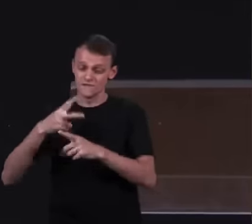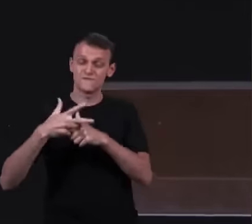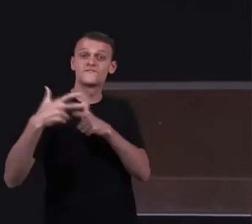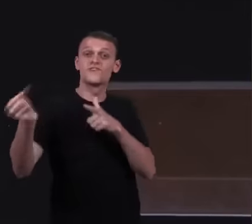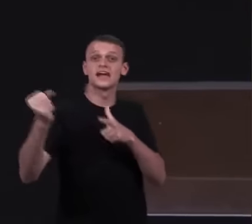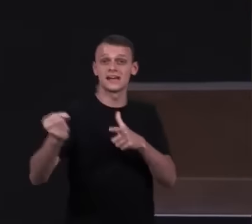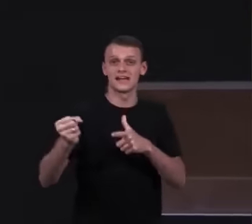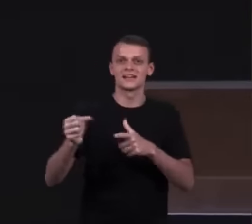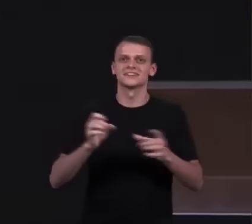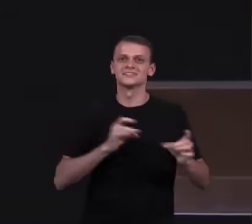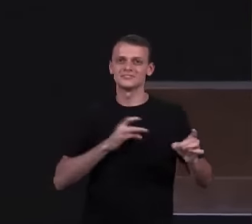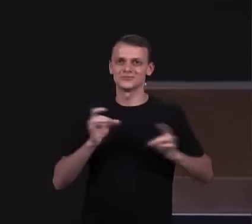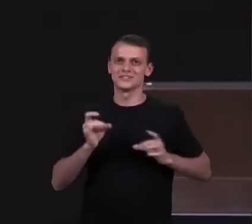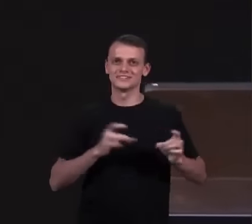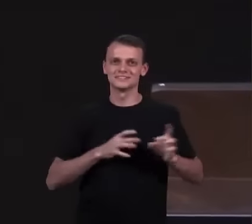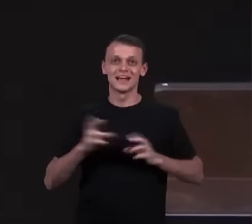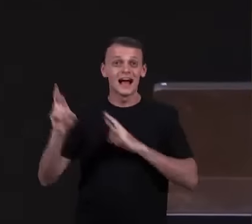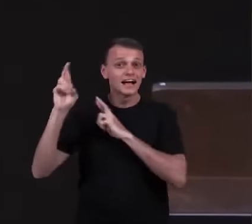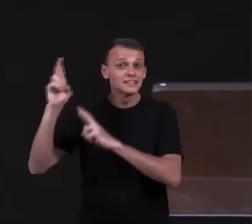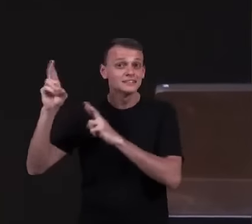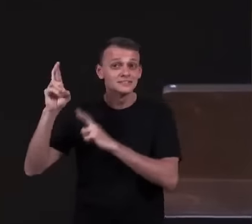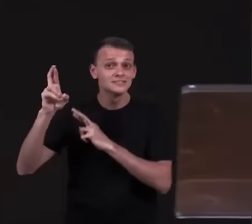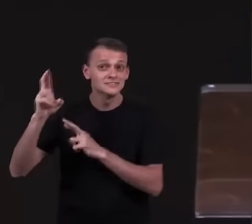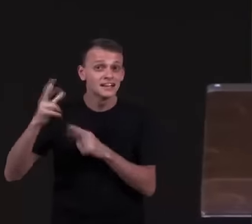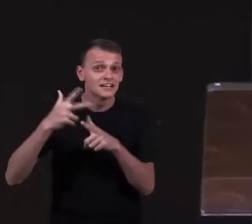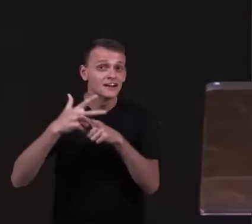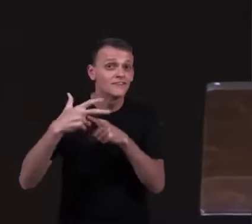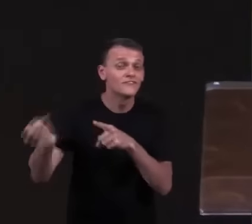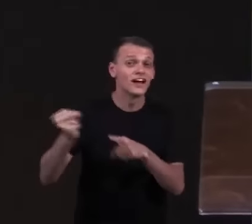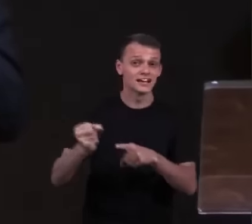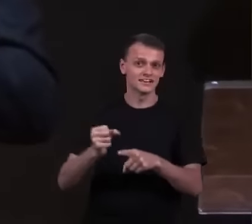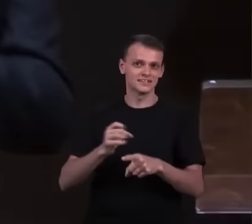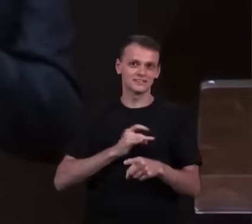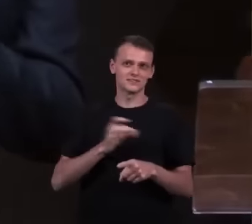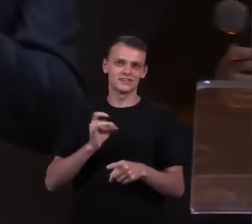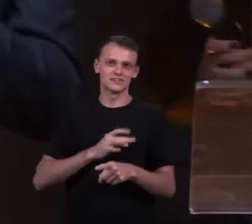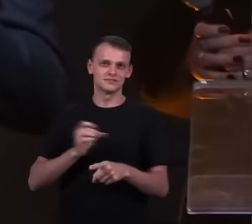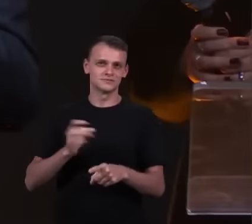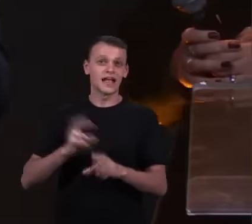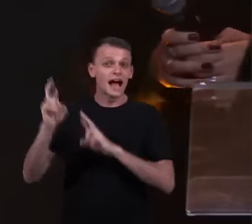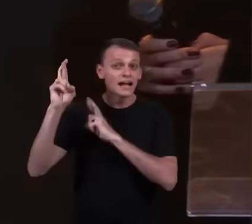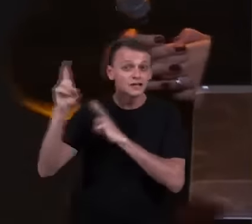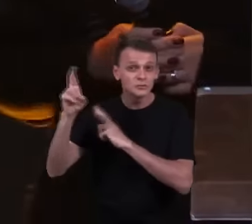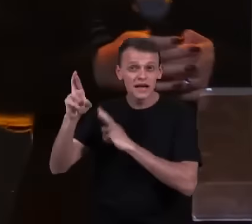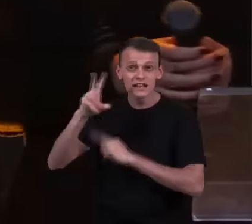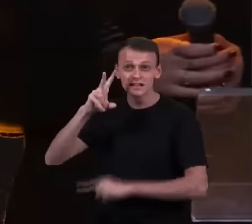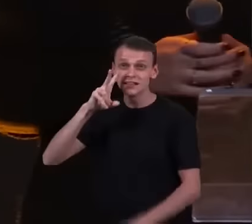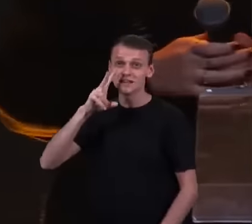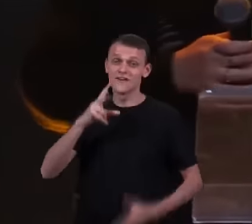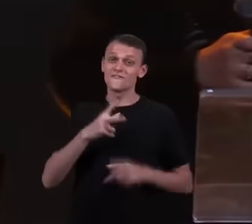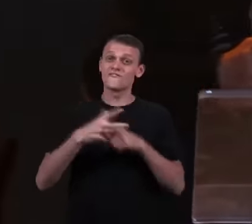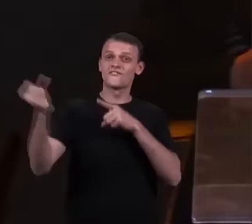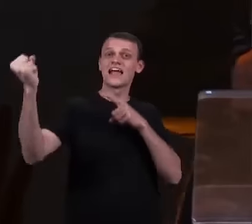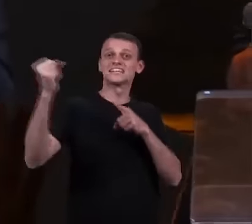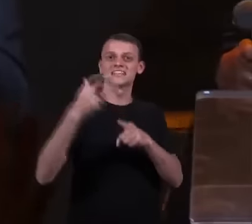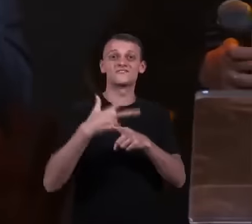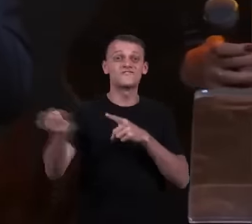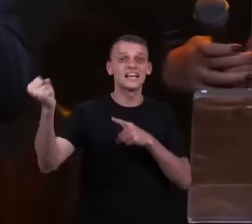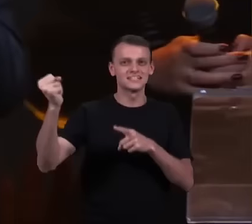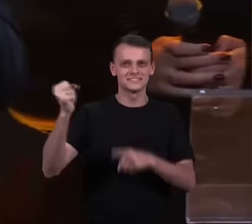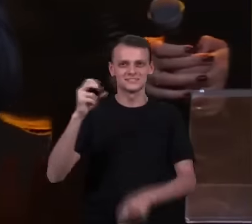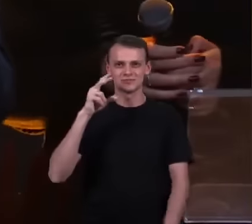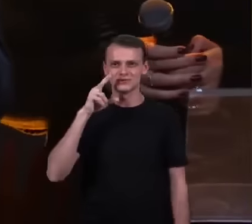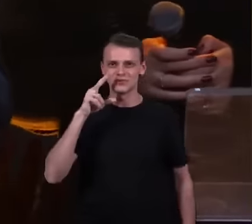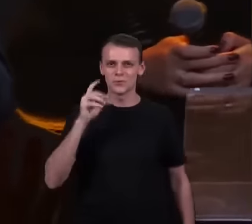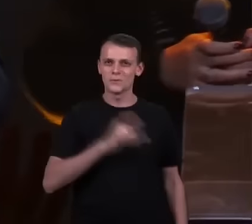a esperança vai vencer o medo. Eu vou repetir isso a você: a esperança vai vencer o medo. Nós somos